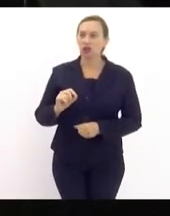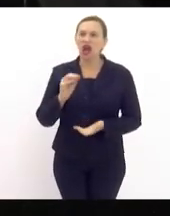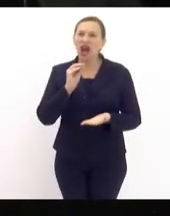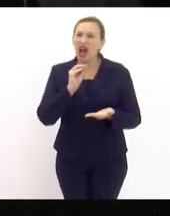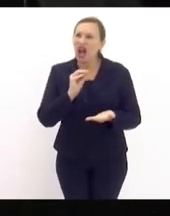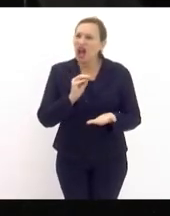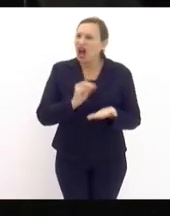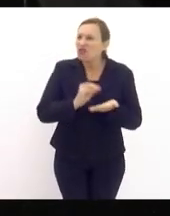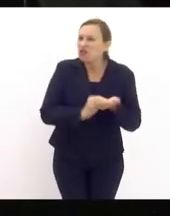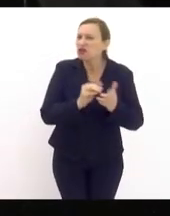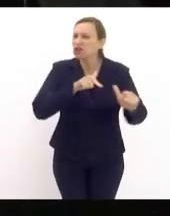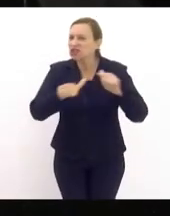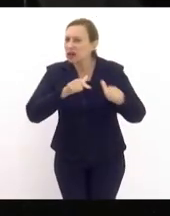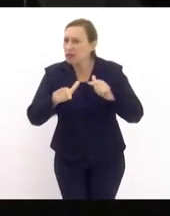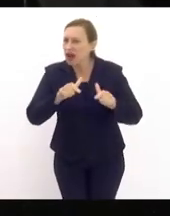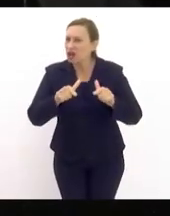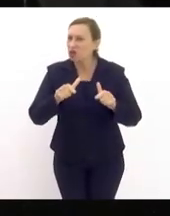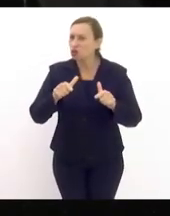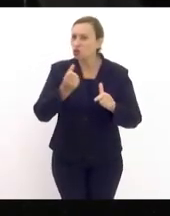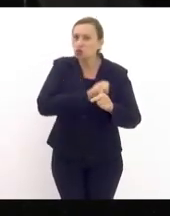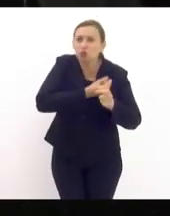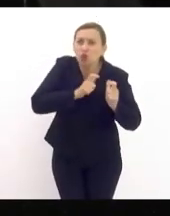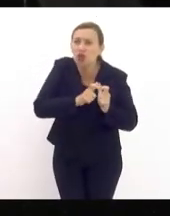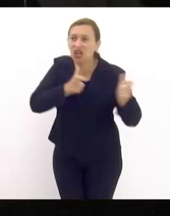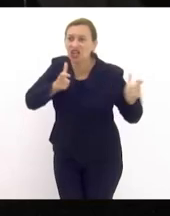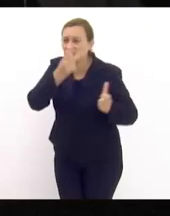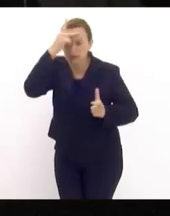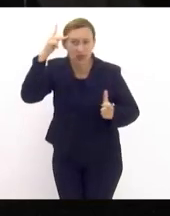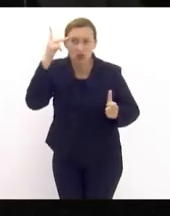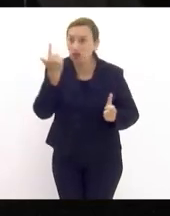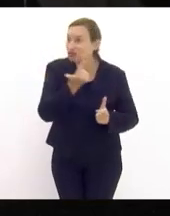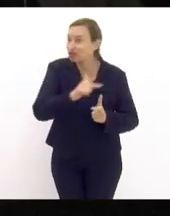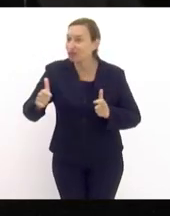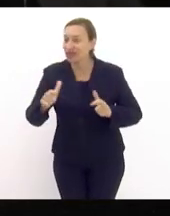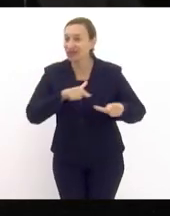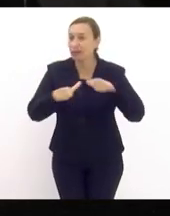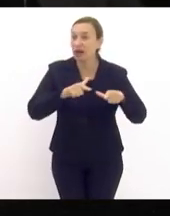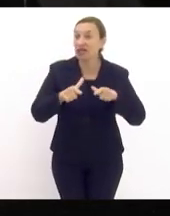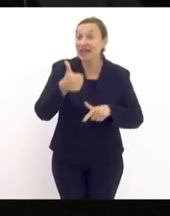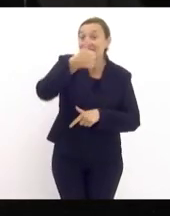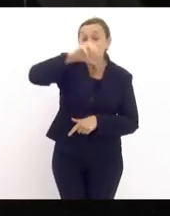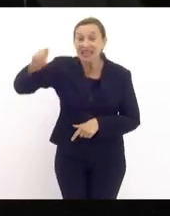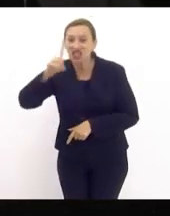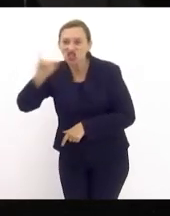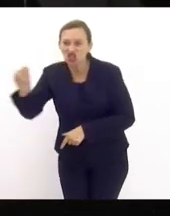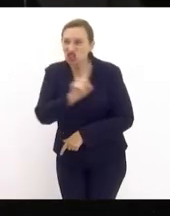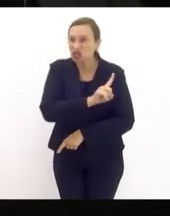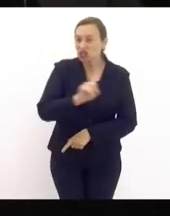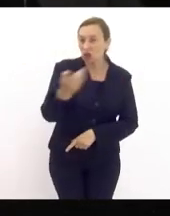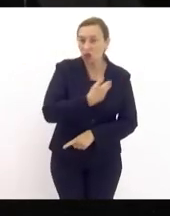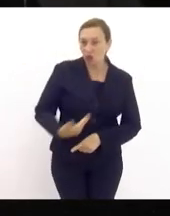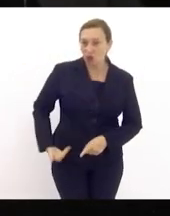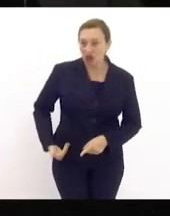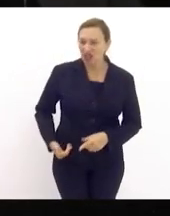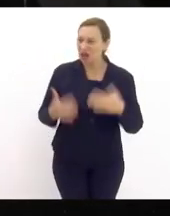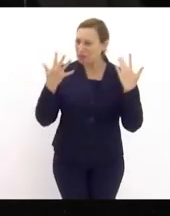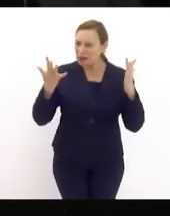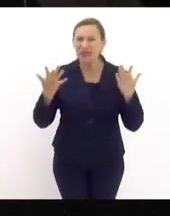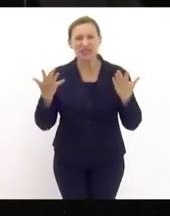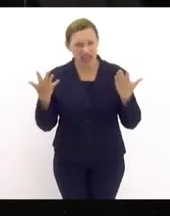desemprego. O aumento do desemprego no país, após 100 dias de desgoverno, nós vamos comemorar?